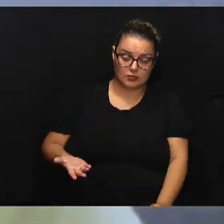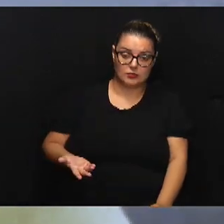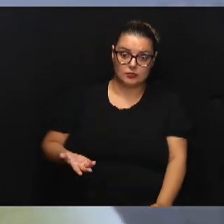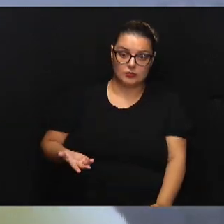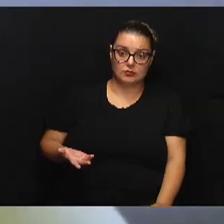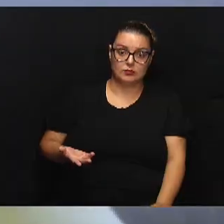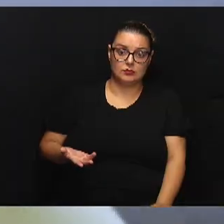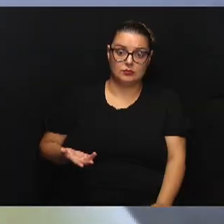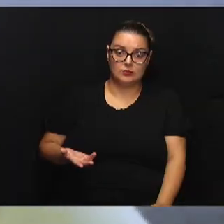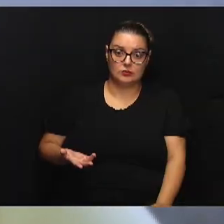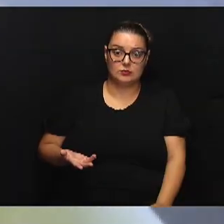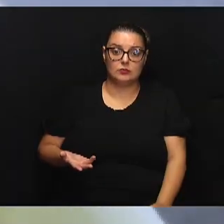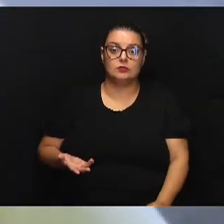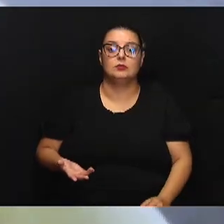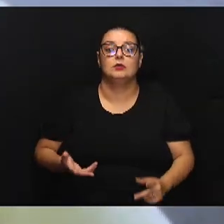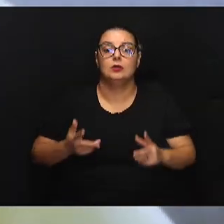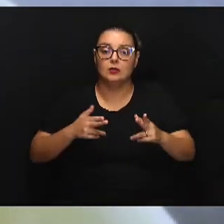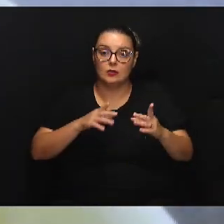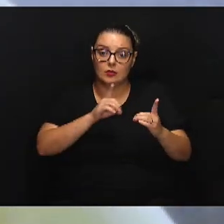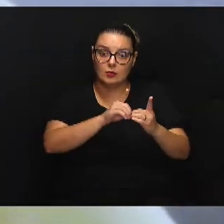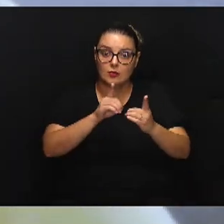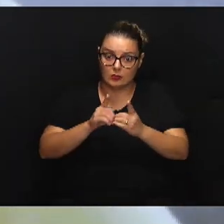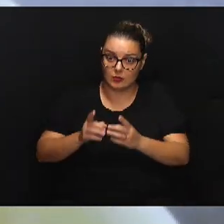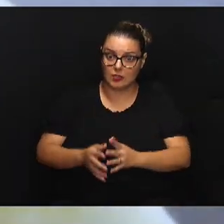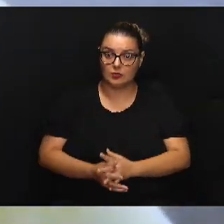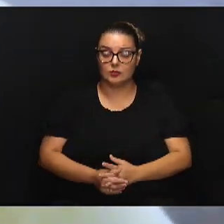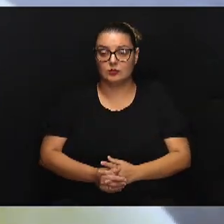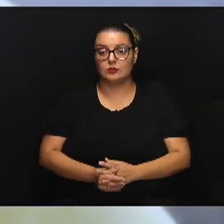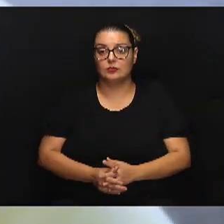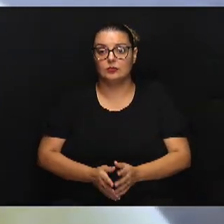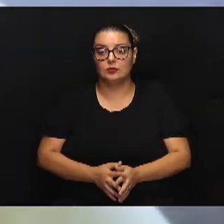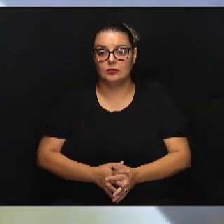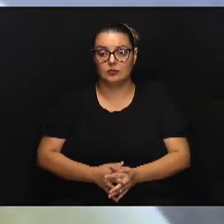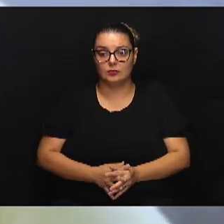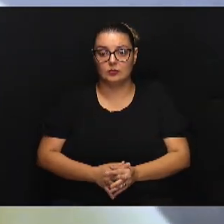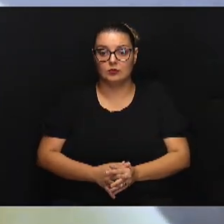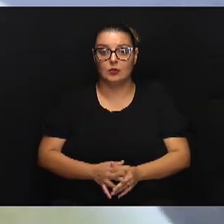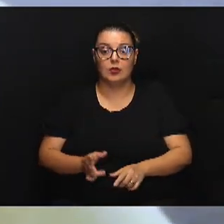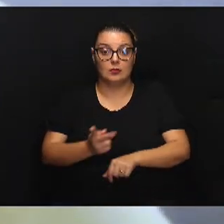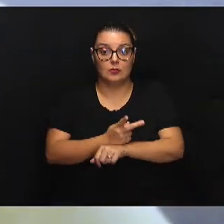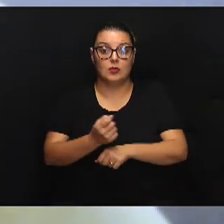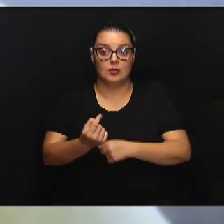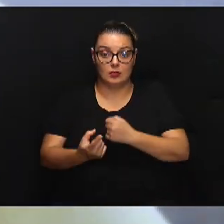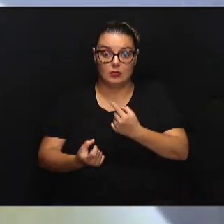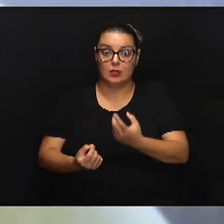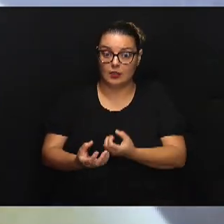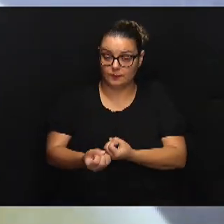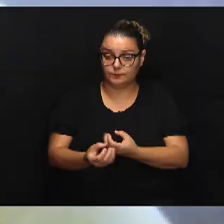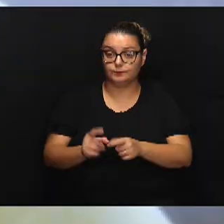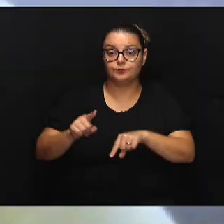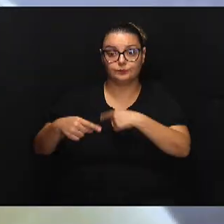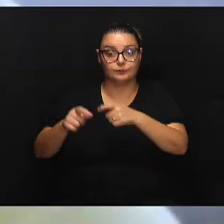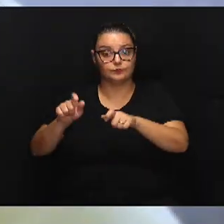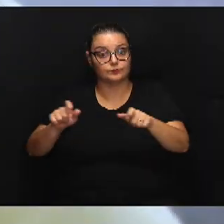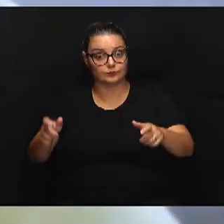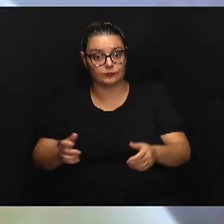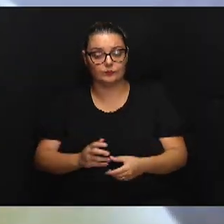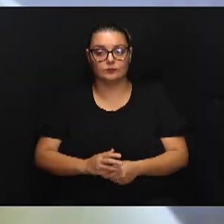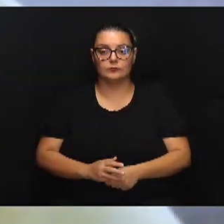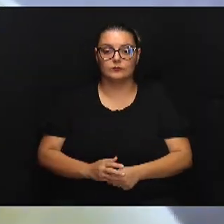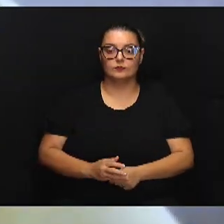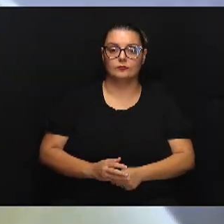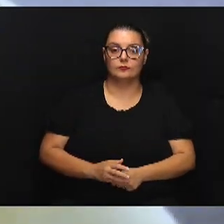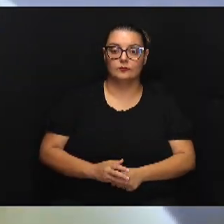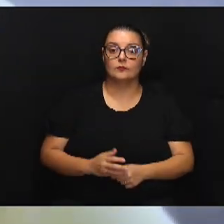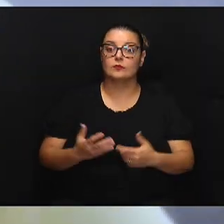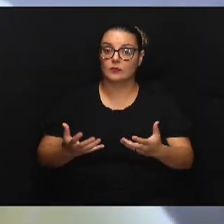ela atendia, ou muitas vezes buscando algumas informações de outras pessoas. Então,